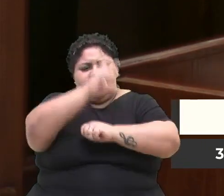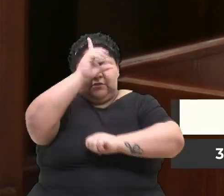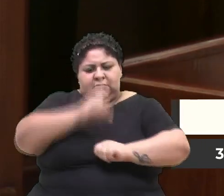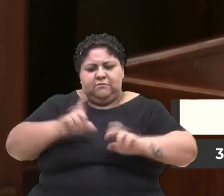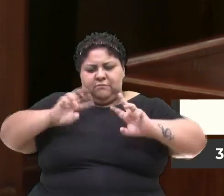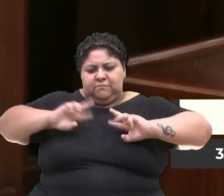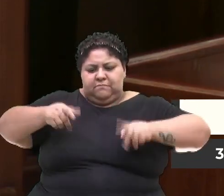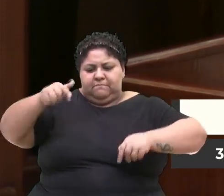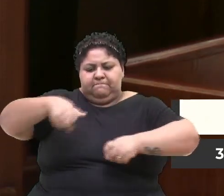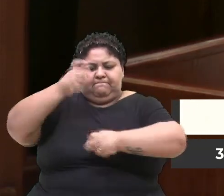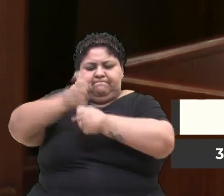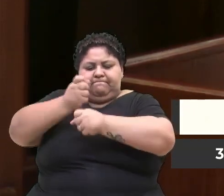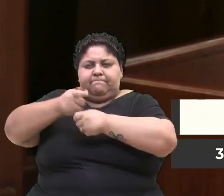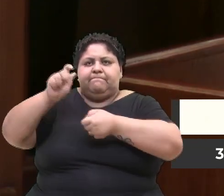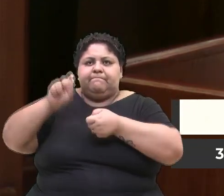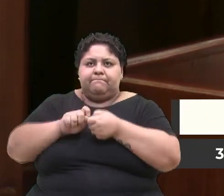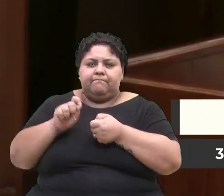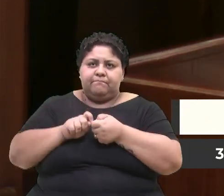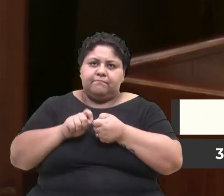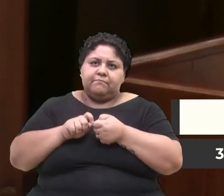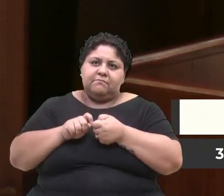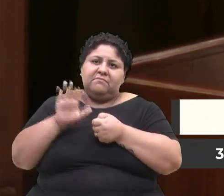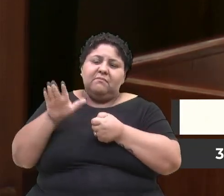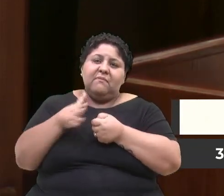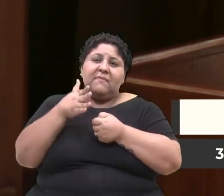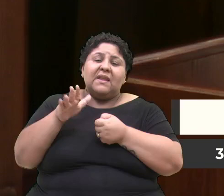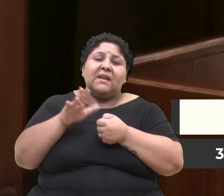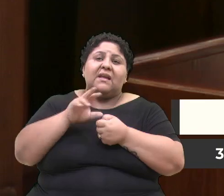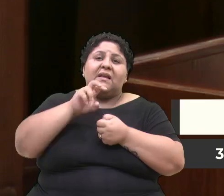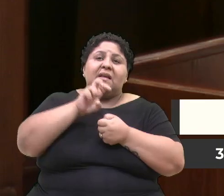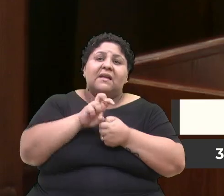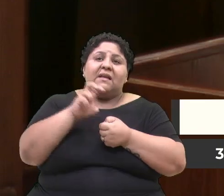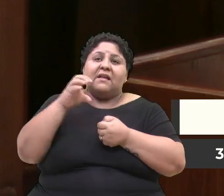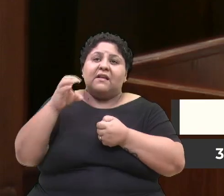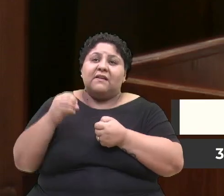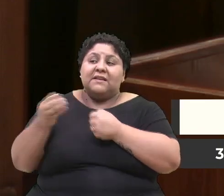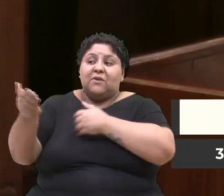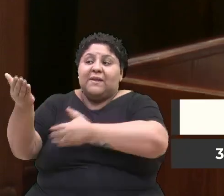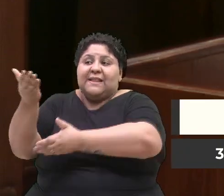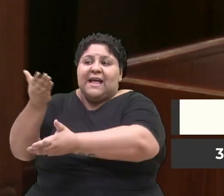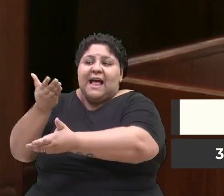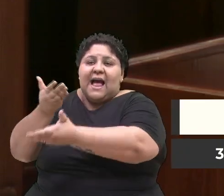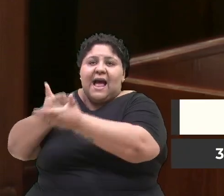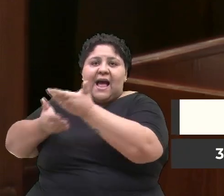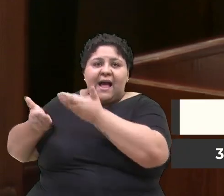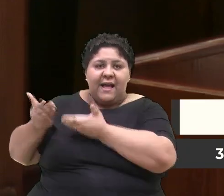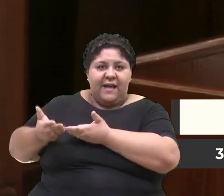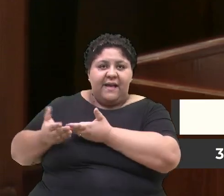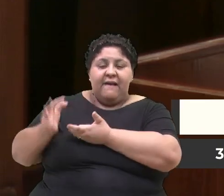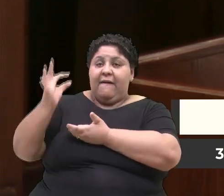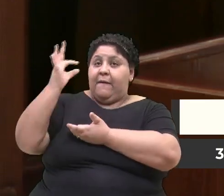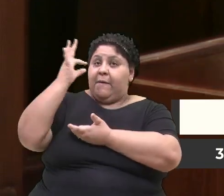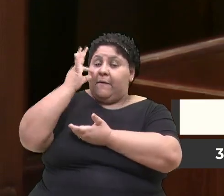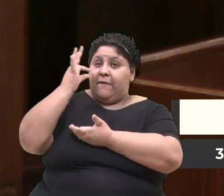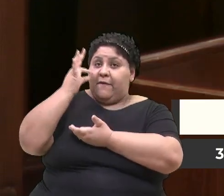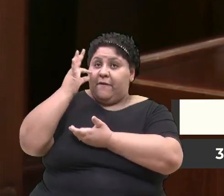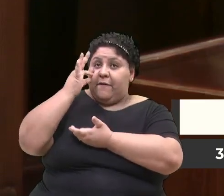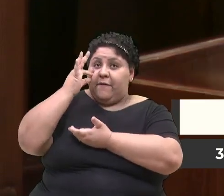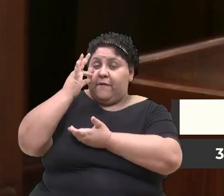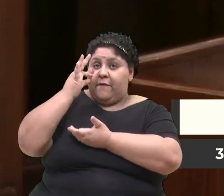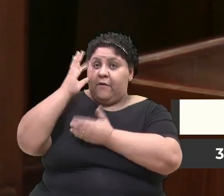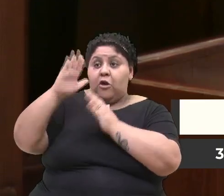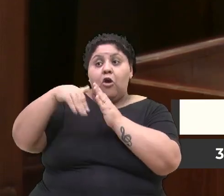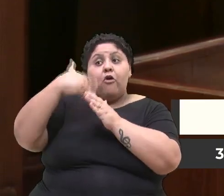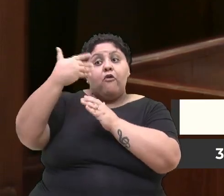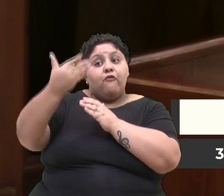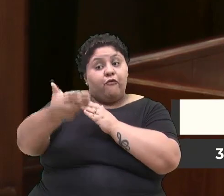nós fizemos cerca de 50 atendimentos presenciais, fora os encaminhamentos